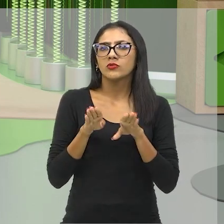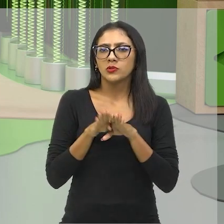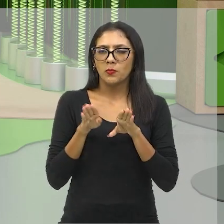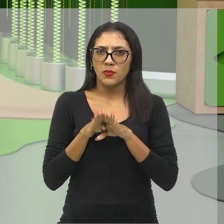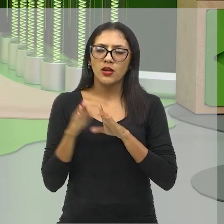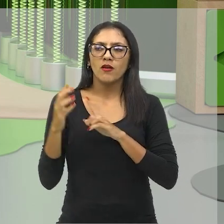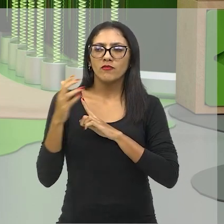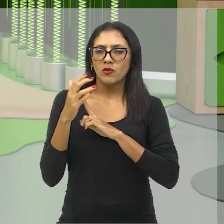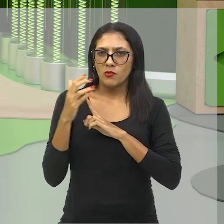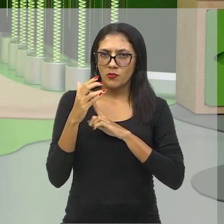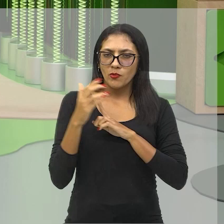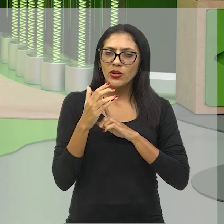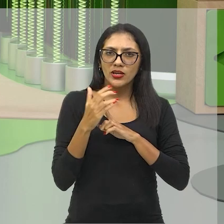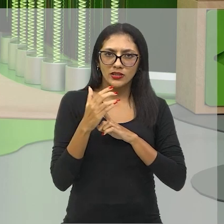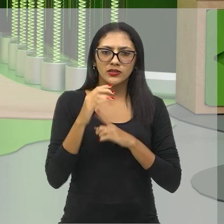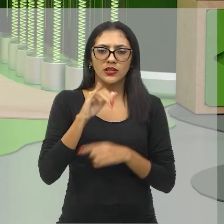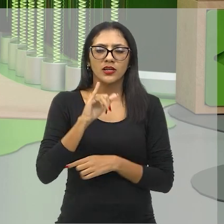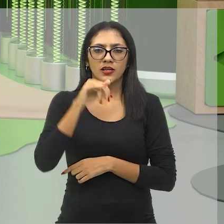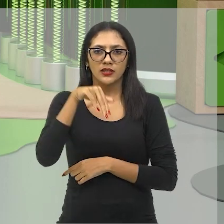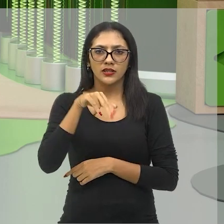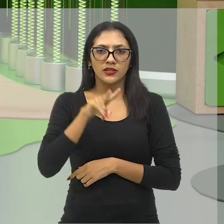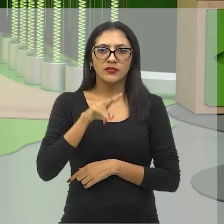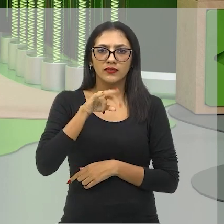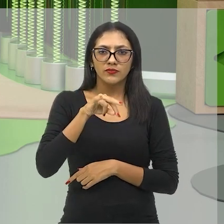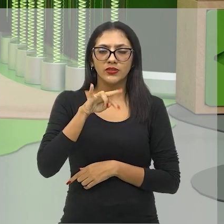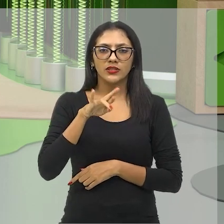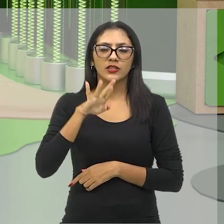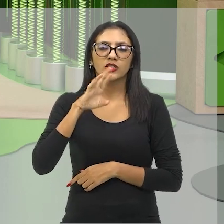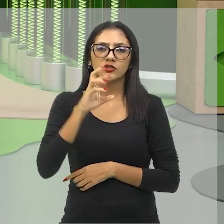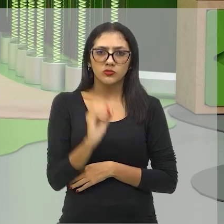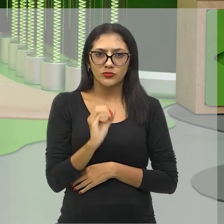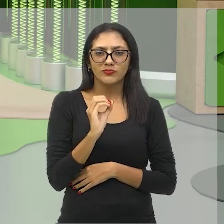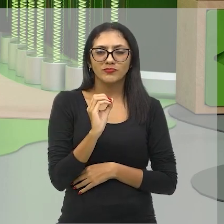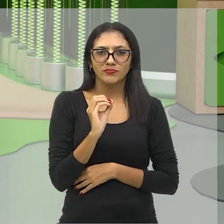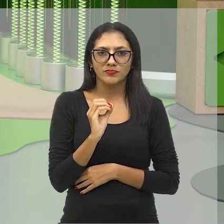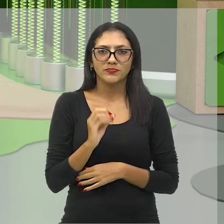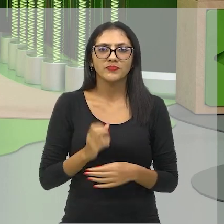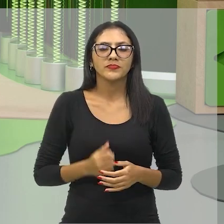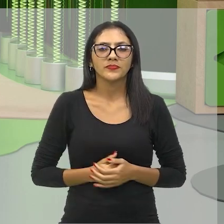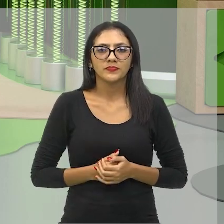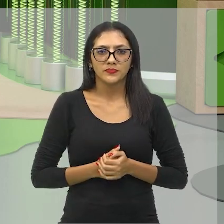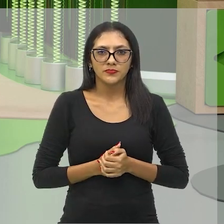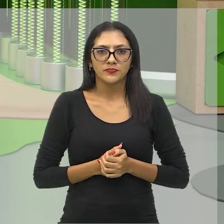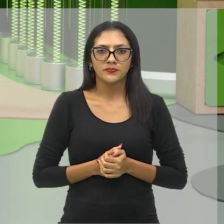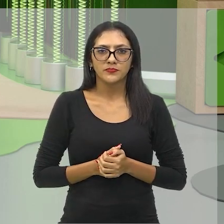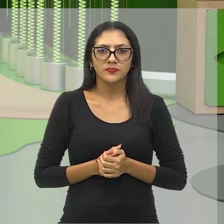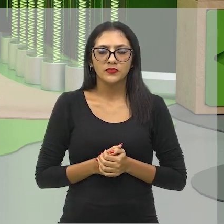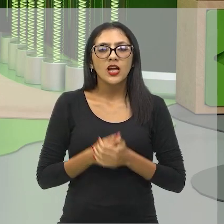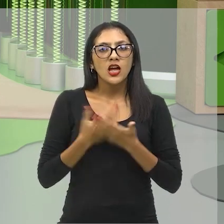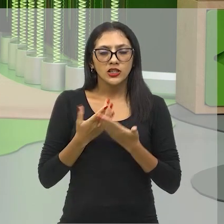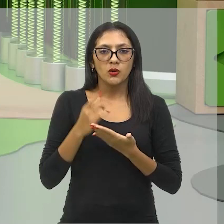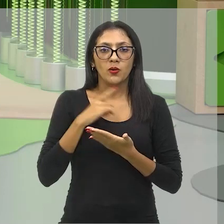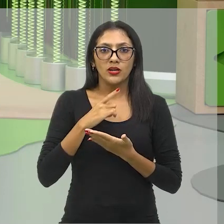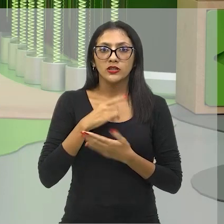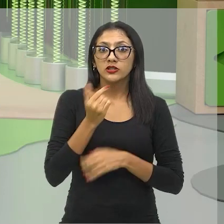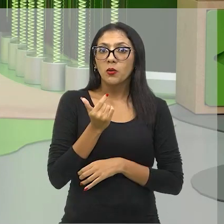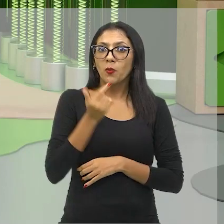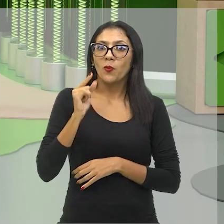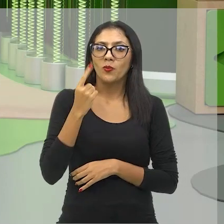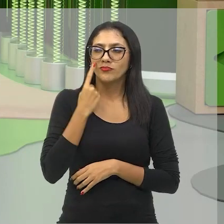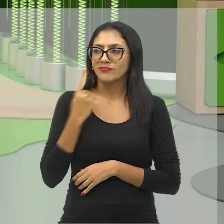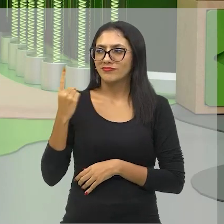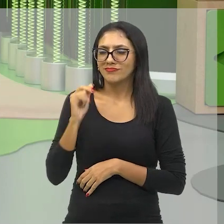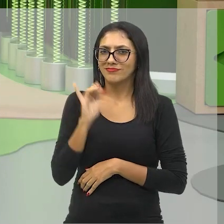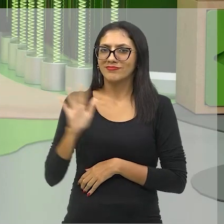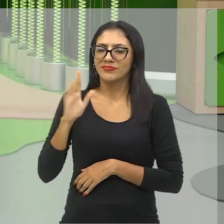que é a fertilização in vitro, como a gente observa aí na outra imagem. Então, assim, essa fertilização in vitro,